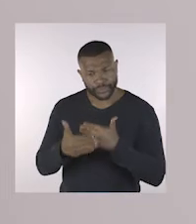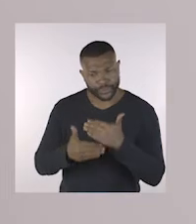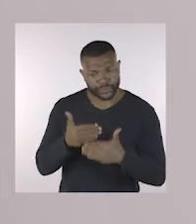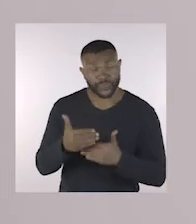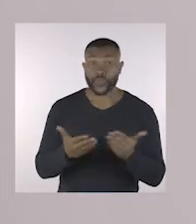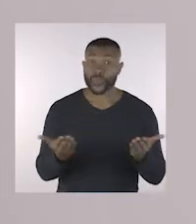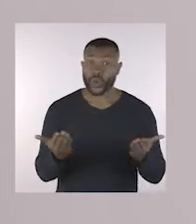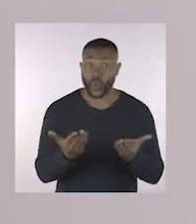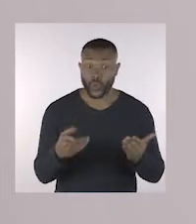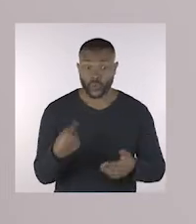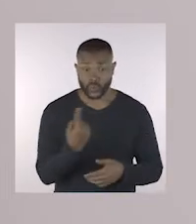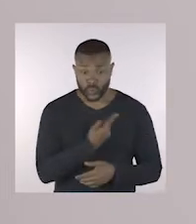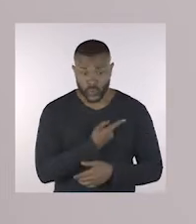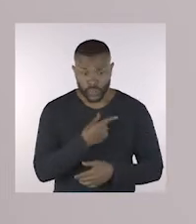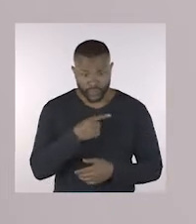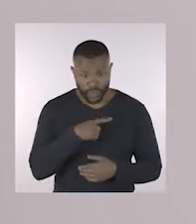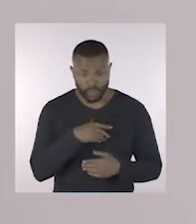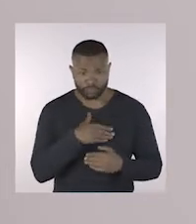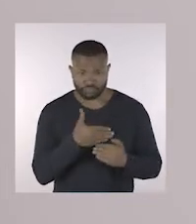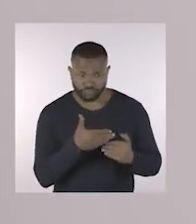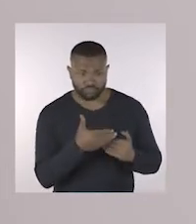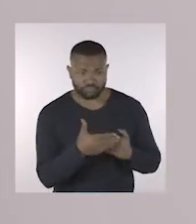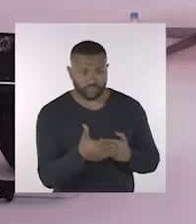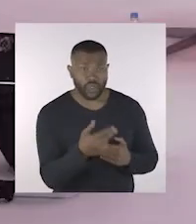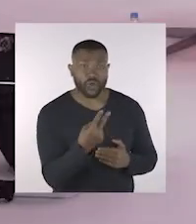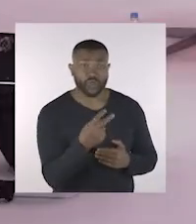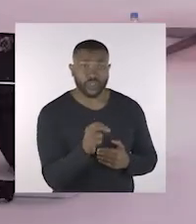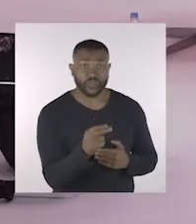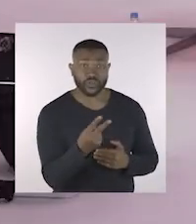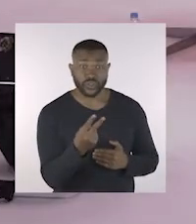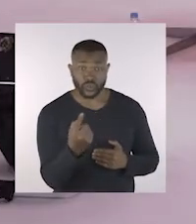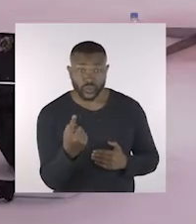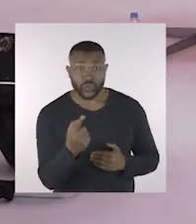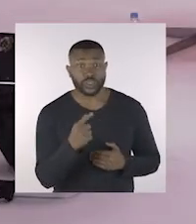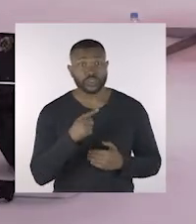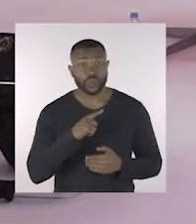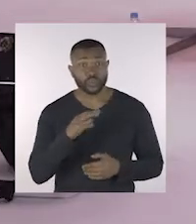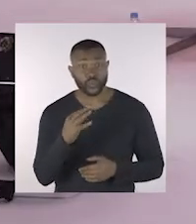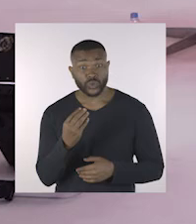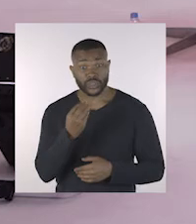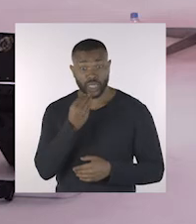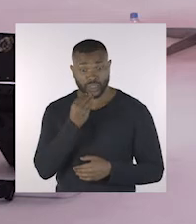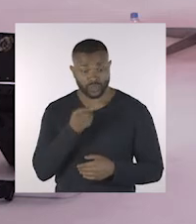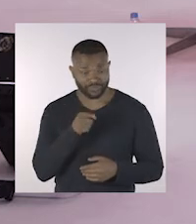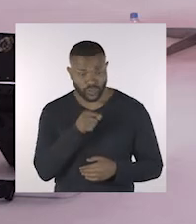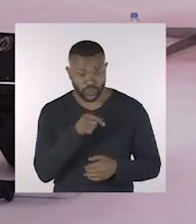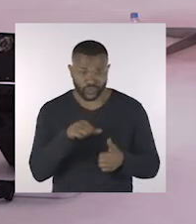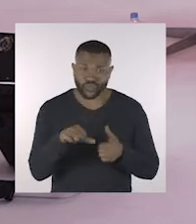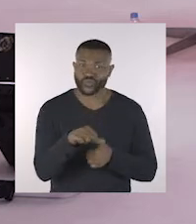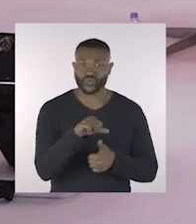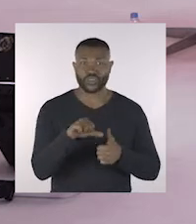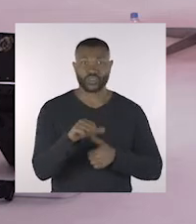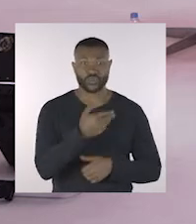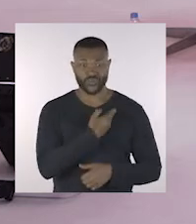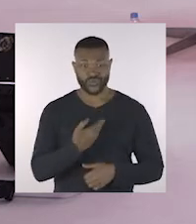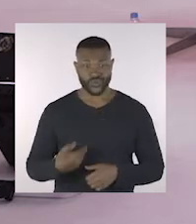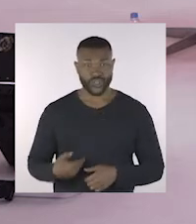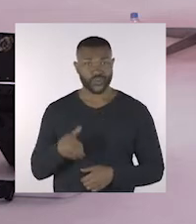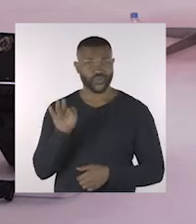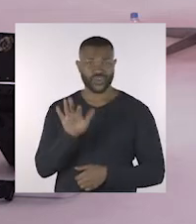avançar nisso agora nós vamos ter que ter a partir do ano que vem as condições de sair dessa situação